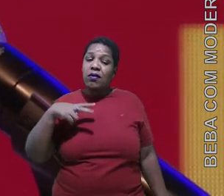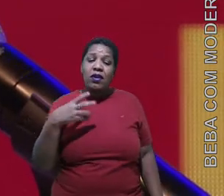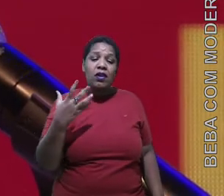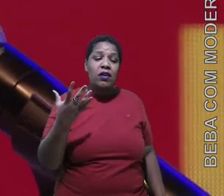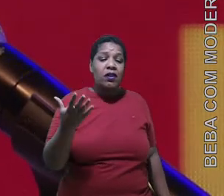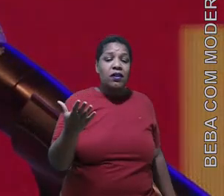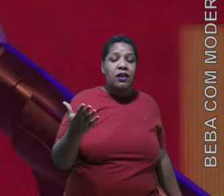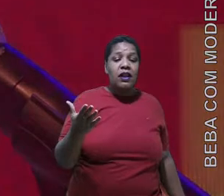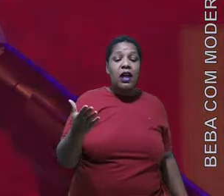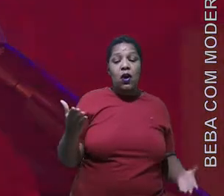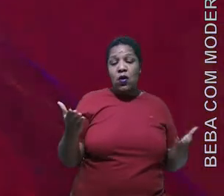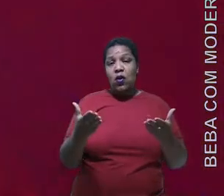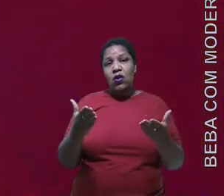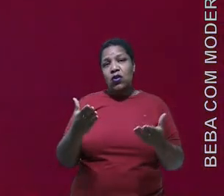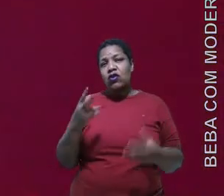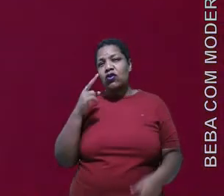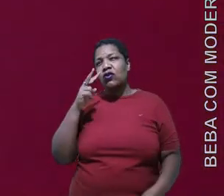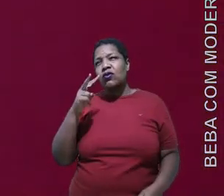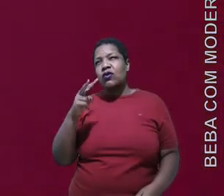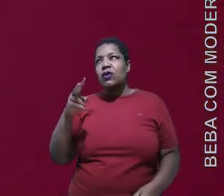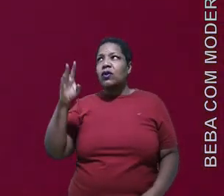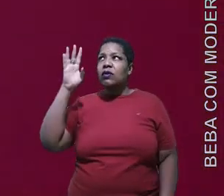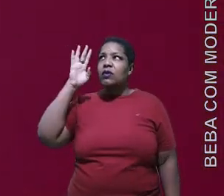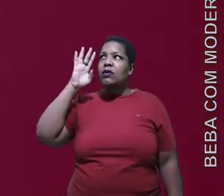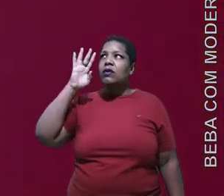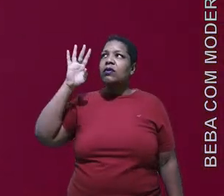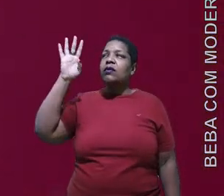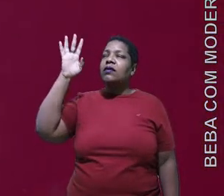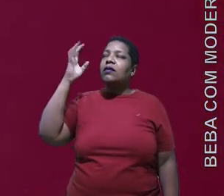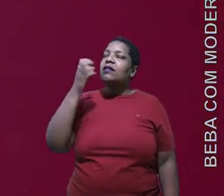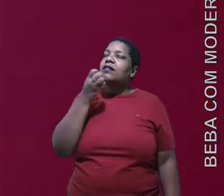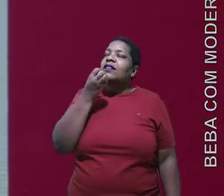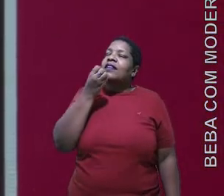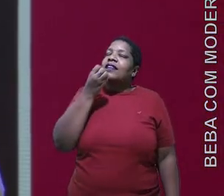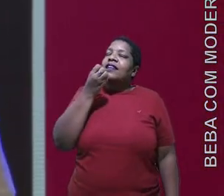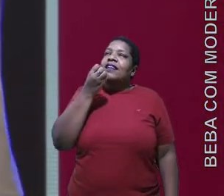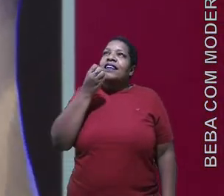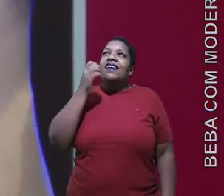eu te amo e